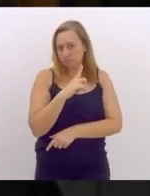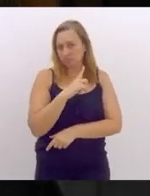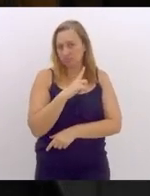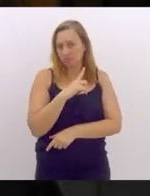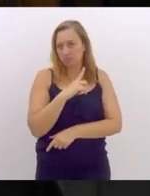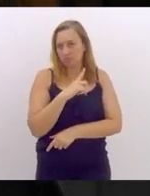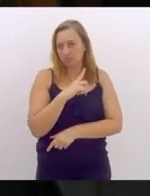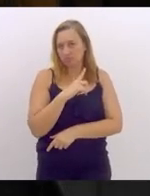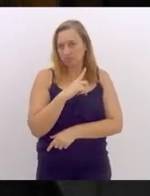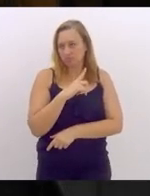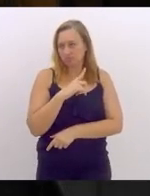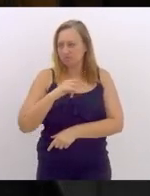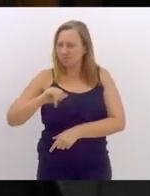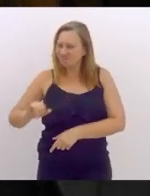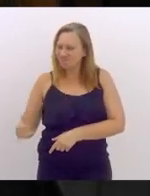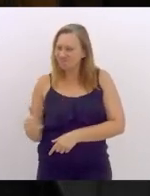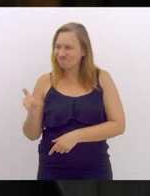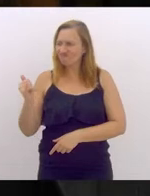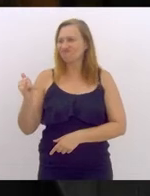inflação